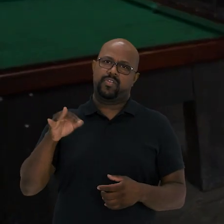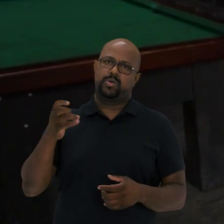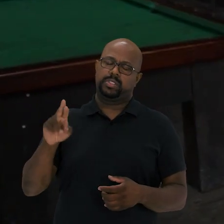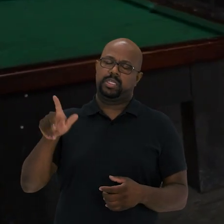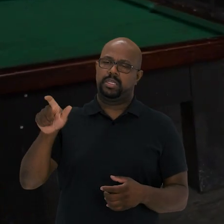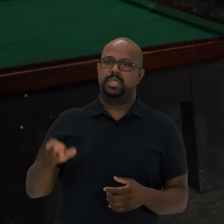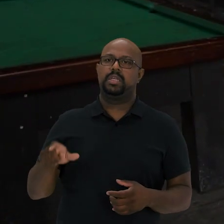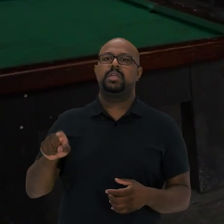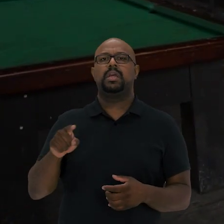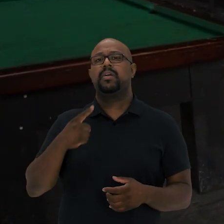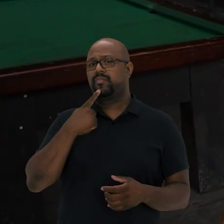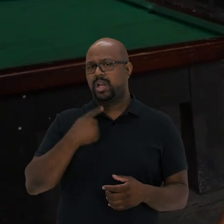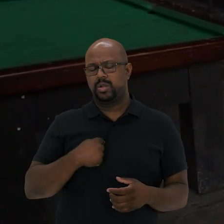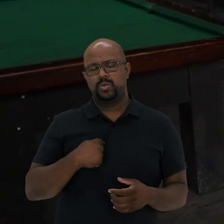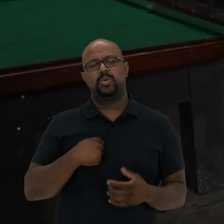Walter, né?